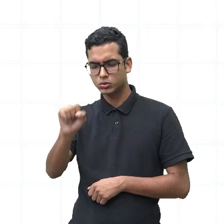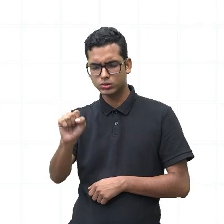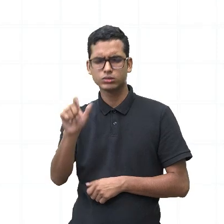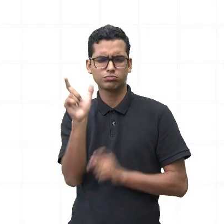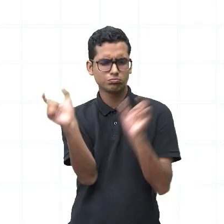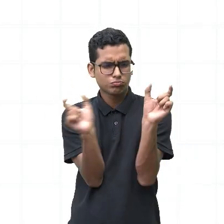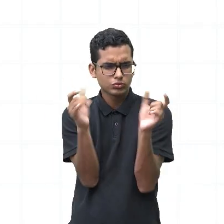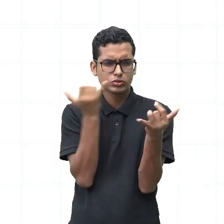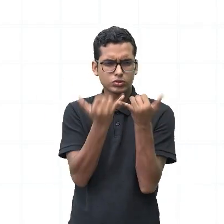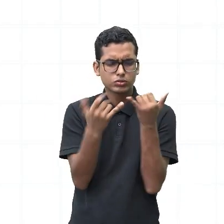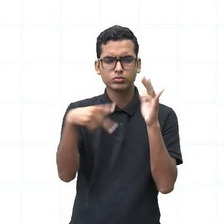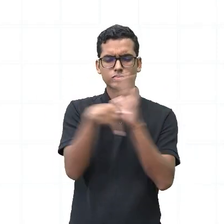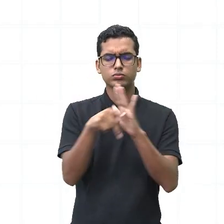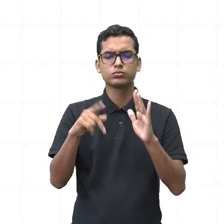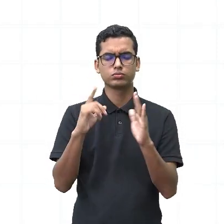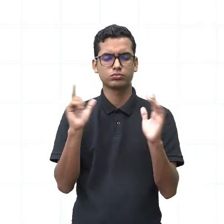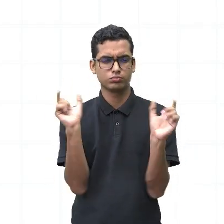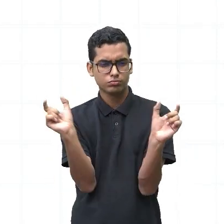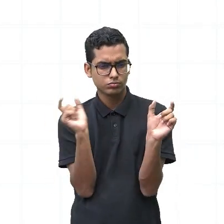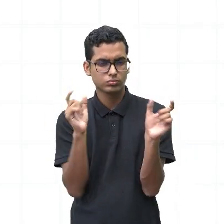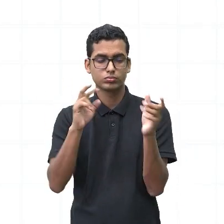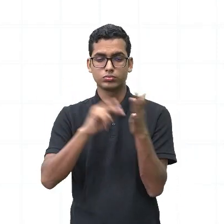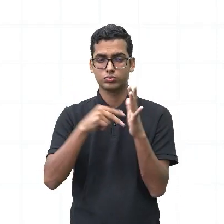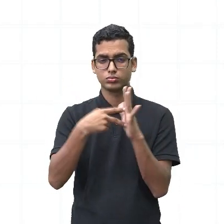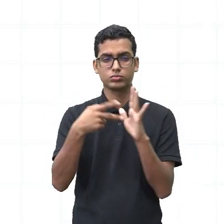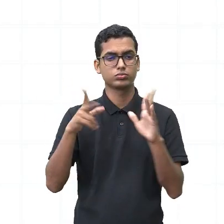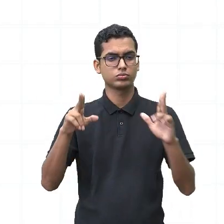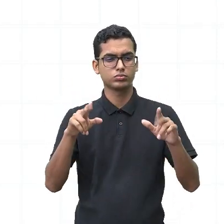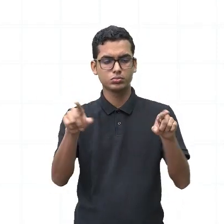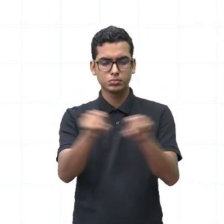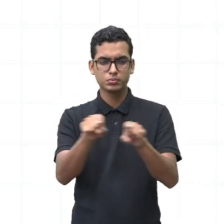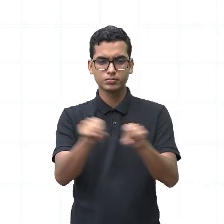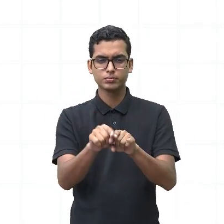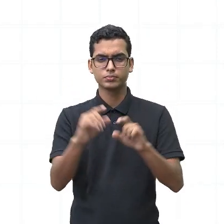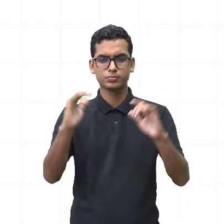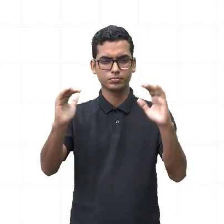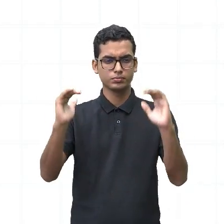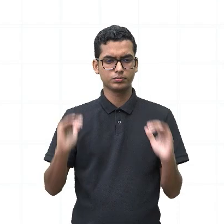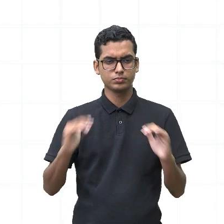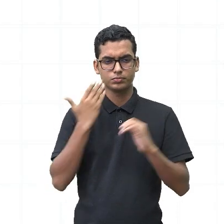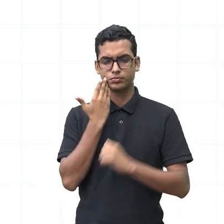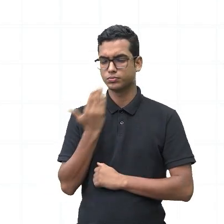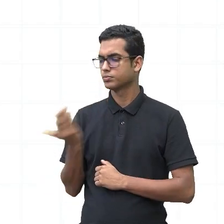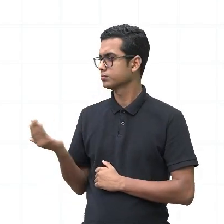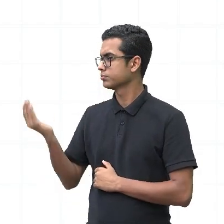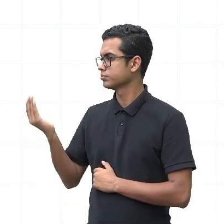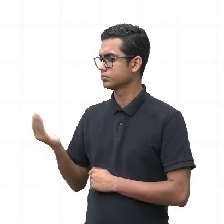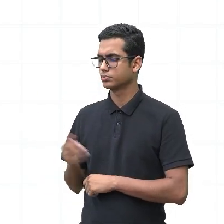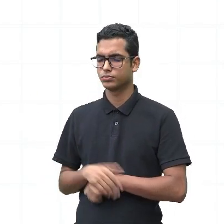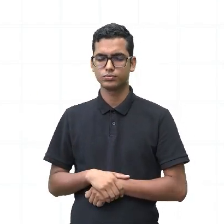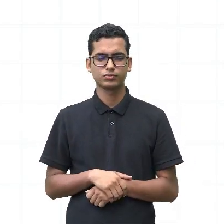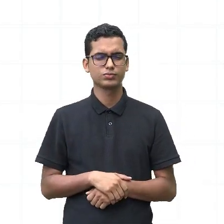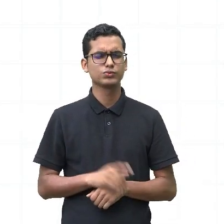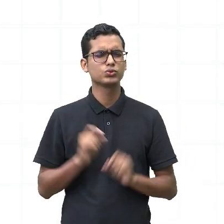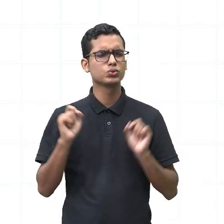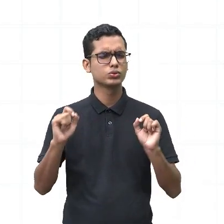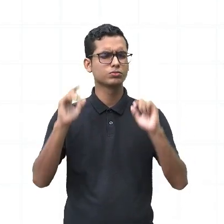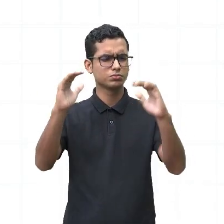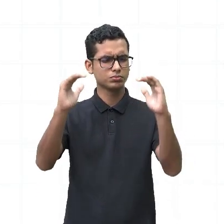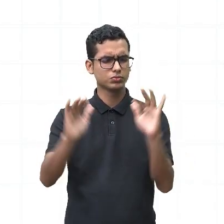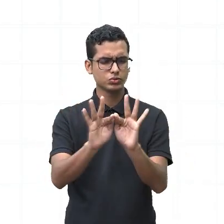assim, Disappearance of Bees, Colony Collapse Disorder, tá? O que seria isso, né?